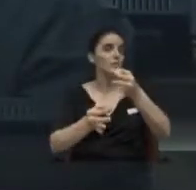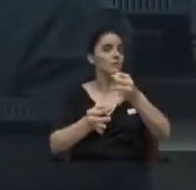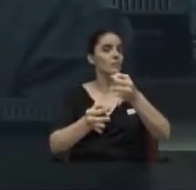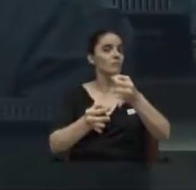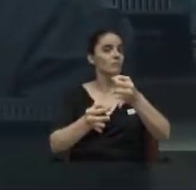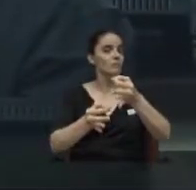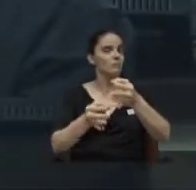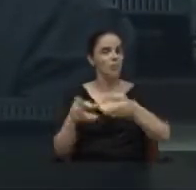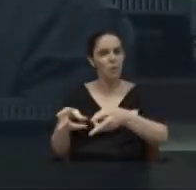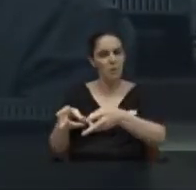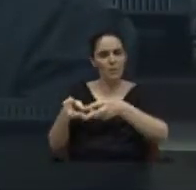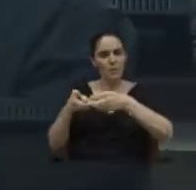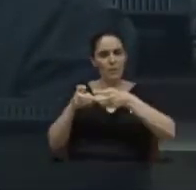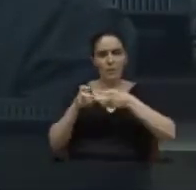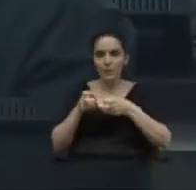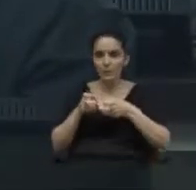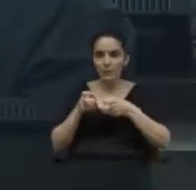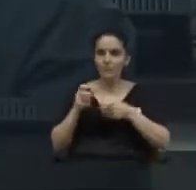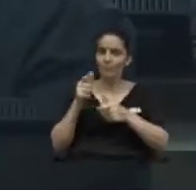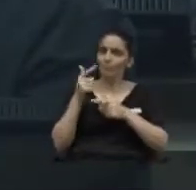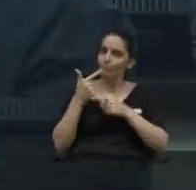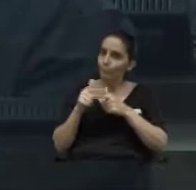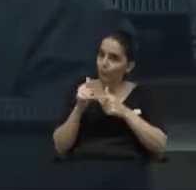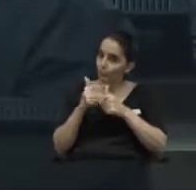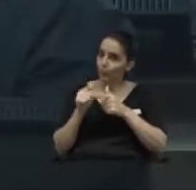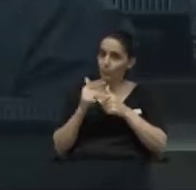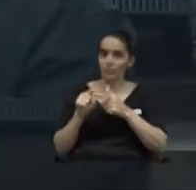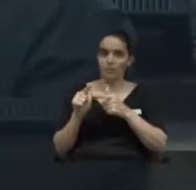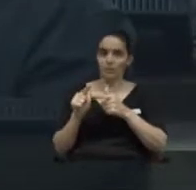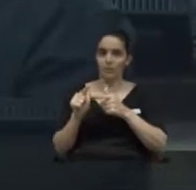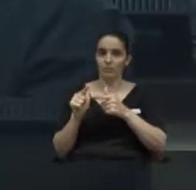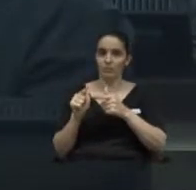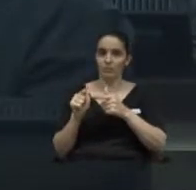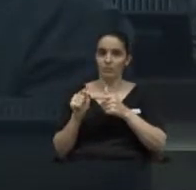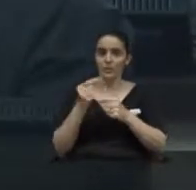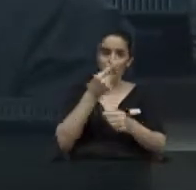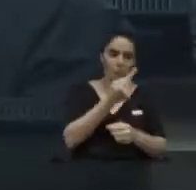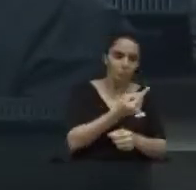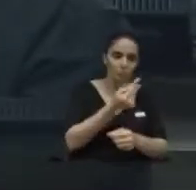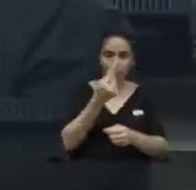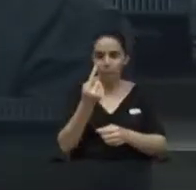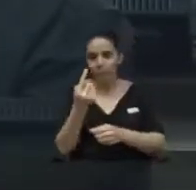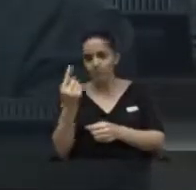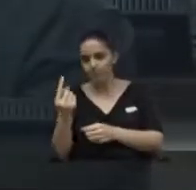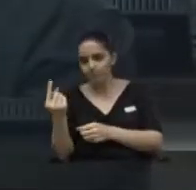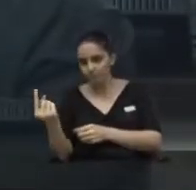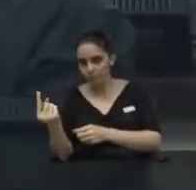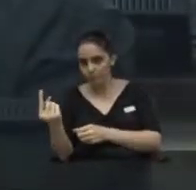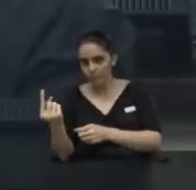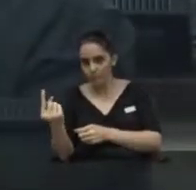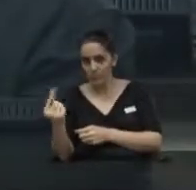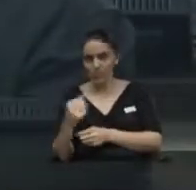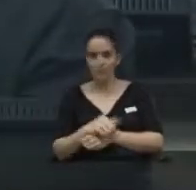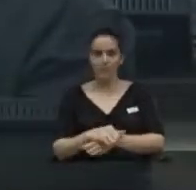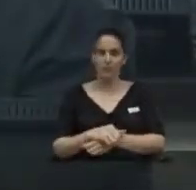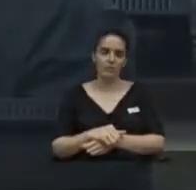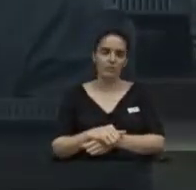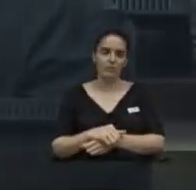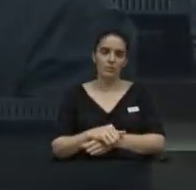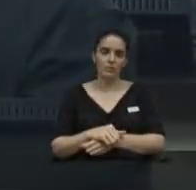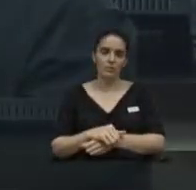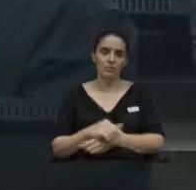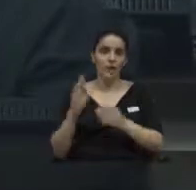identificados alguns problemas, né? E esses alguns problemas estariam sendo sanados por um